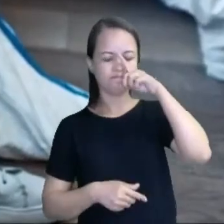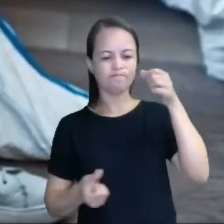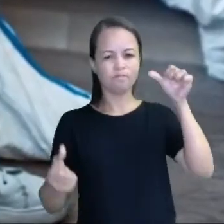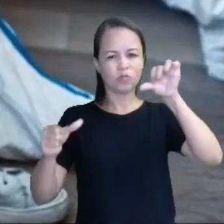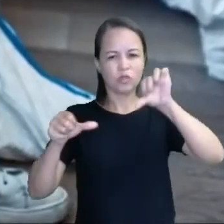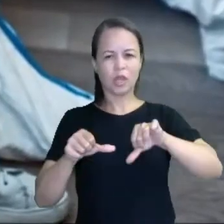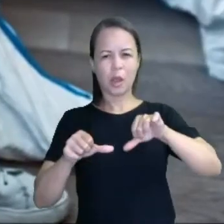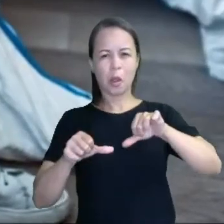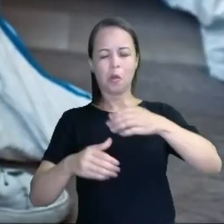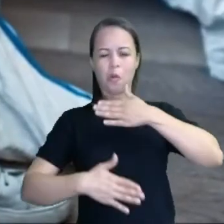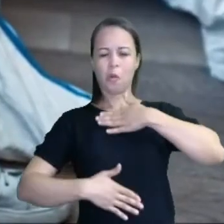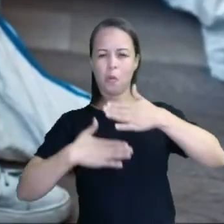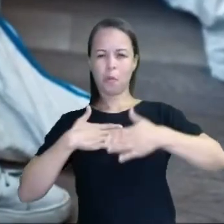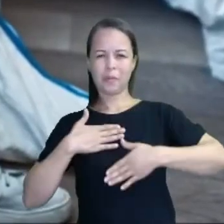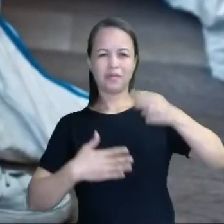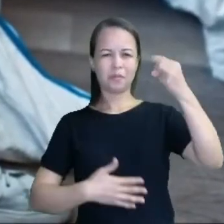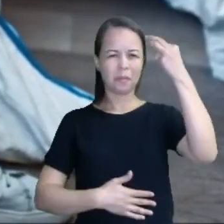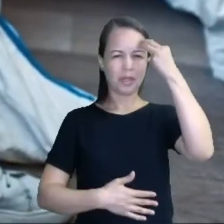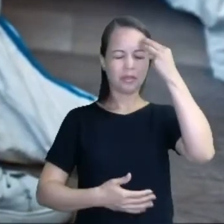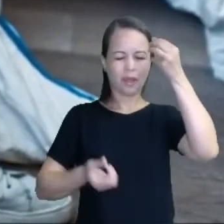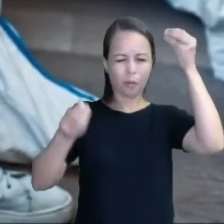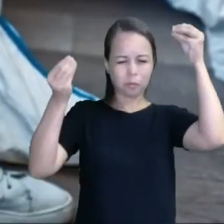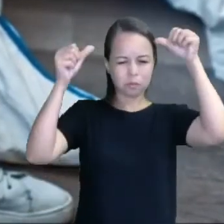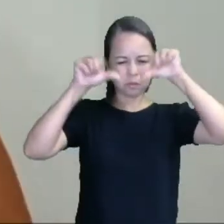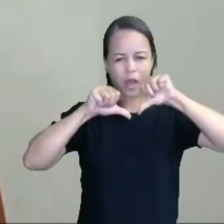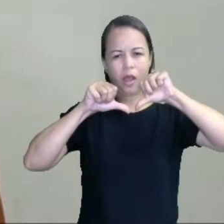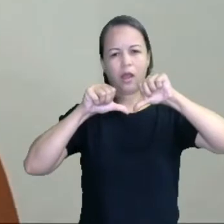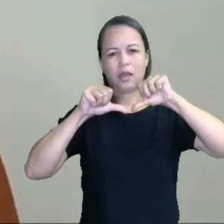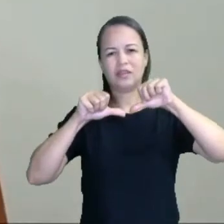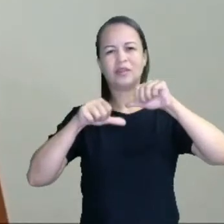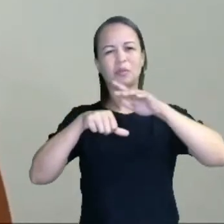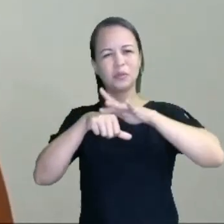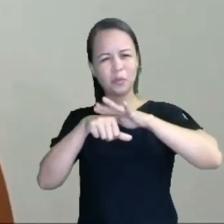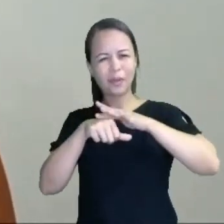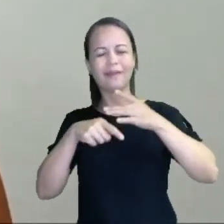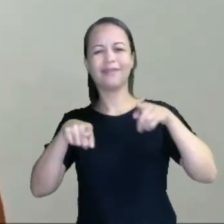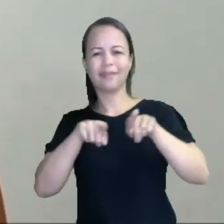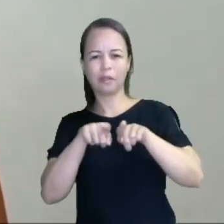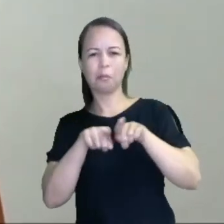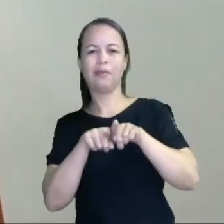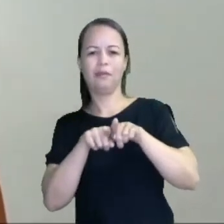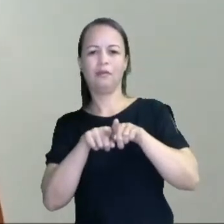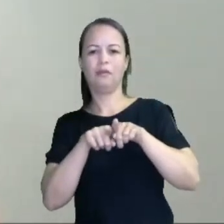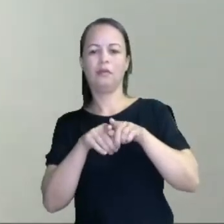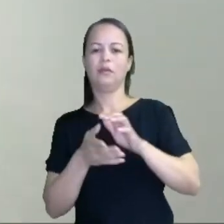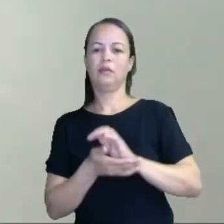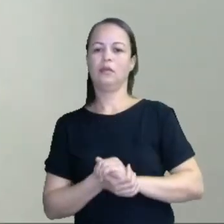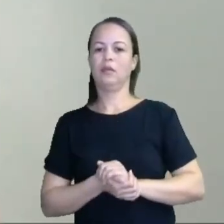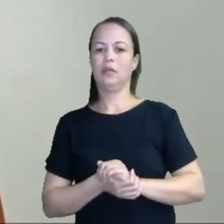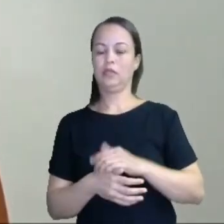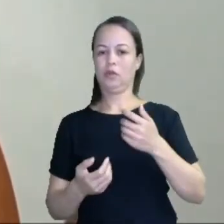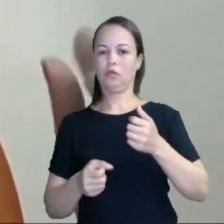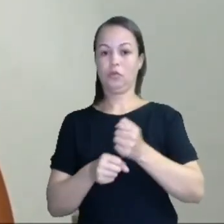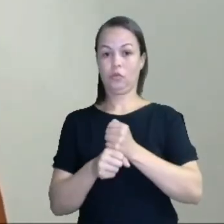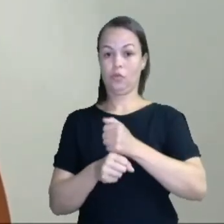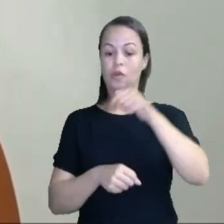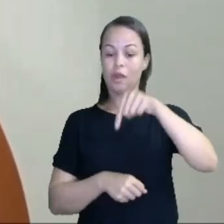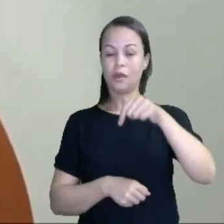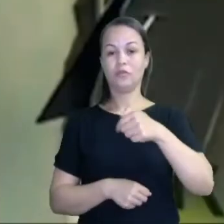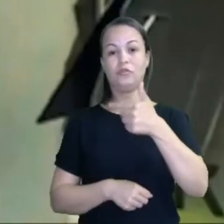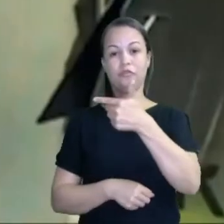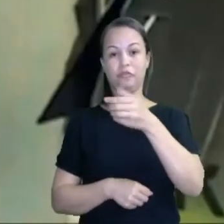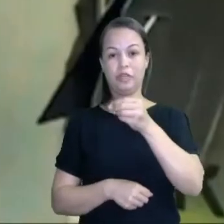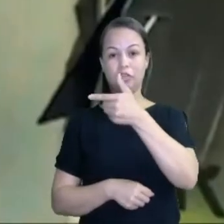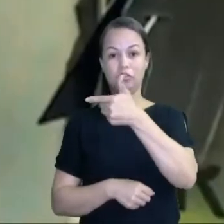esgotamento físico, mental, estamos adoecendo. A expectativa que a gente tinha é que 2021 já fosse um ano